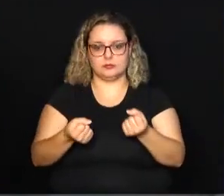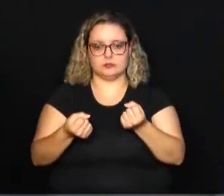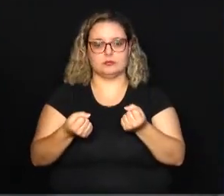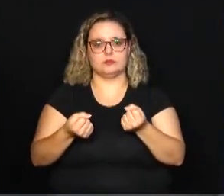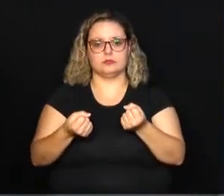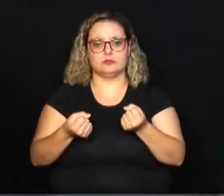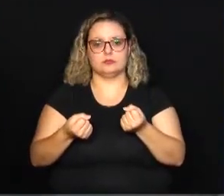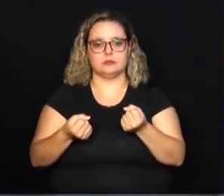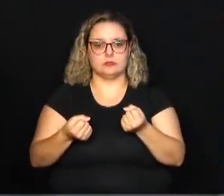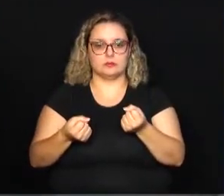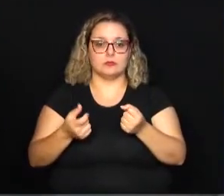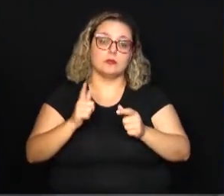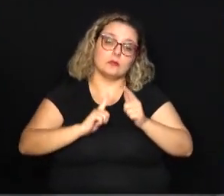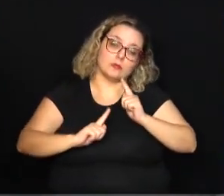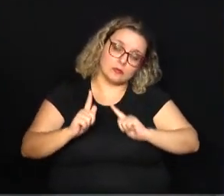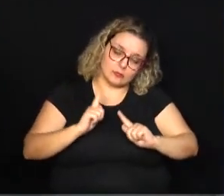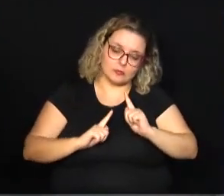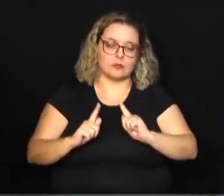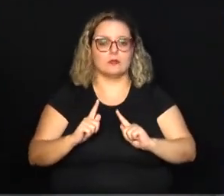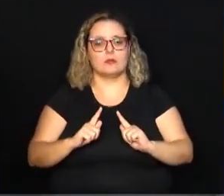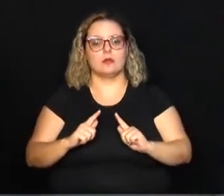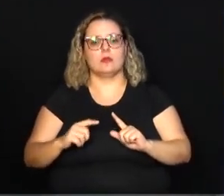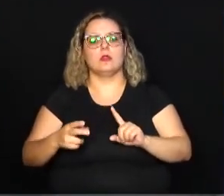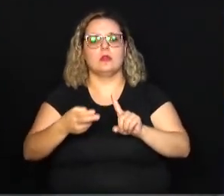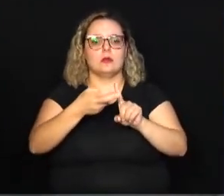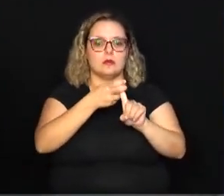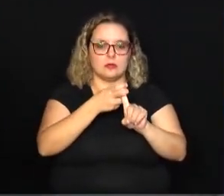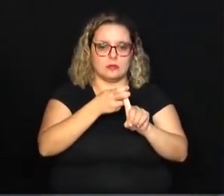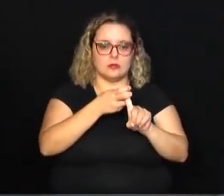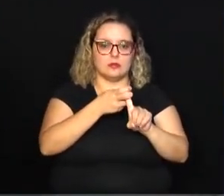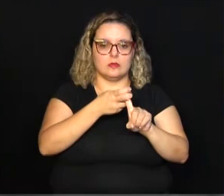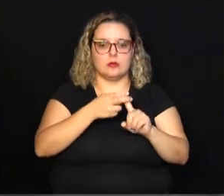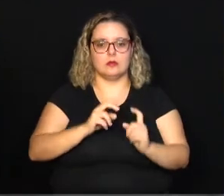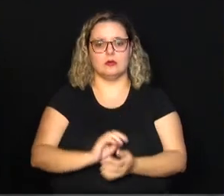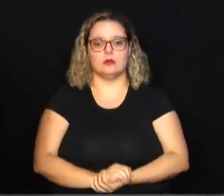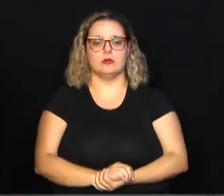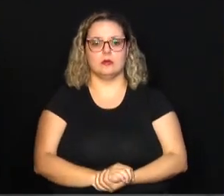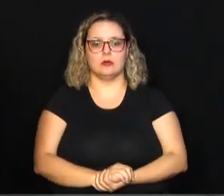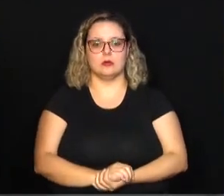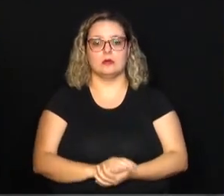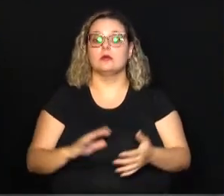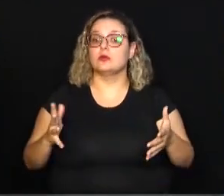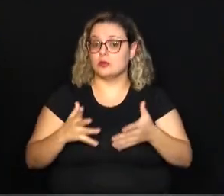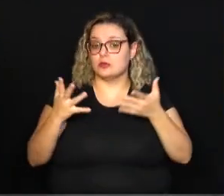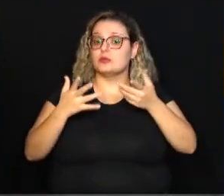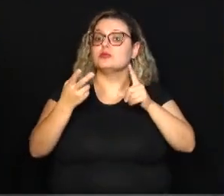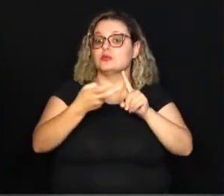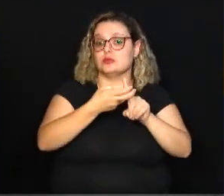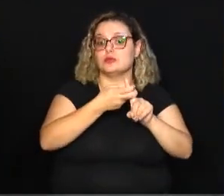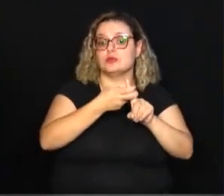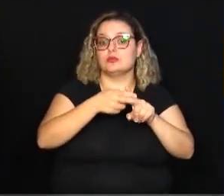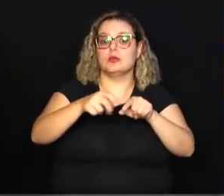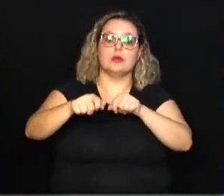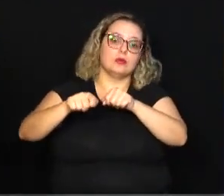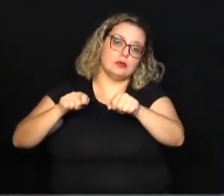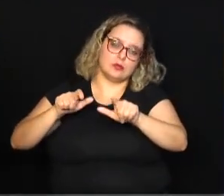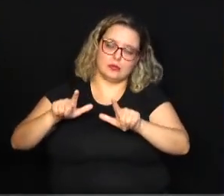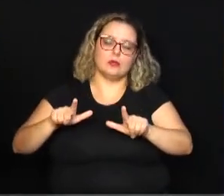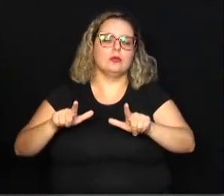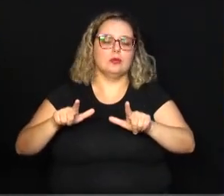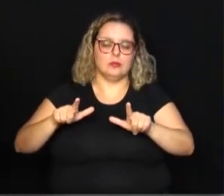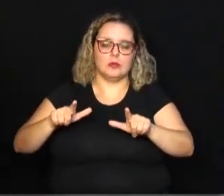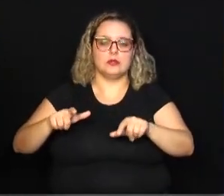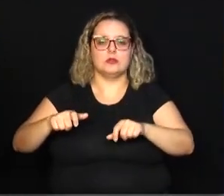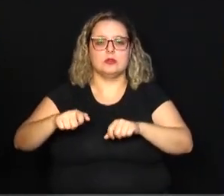eu, como gestor, veja bem, eu sou do SUS, um entusiasta do SUS desde a formação do SUS, tenho idade para